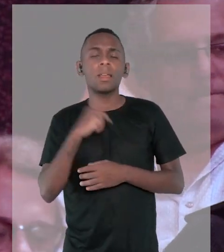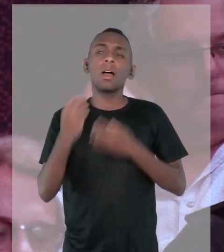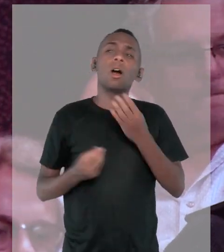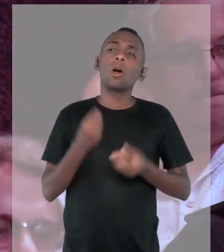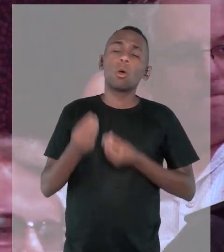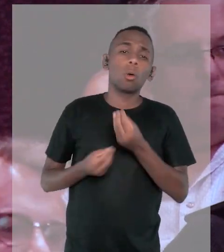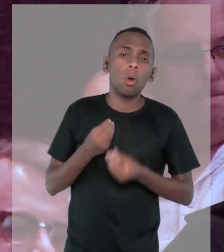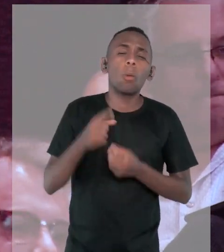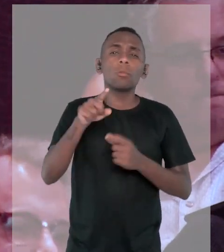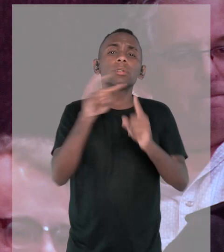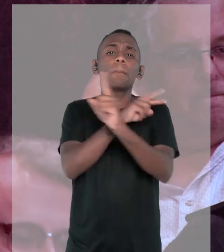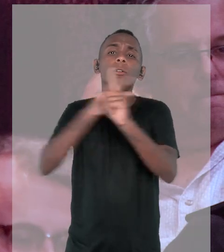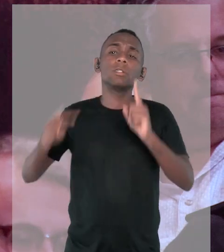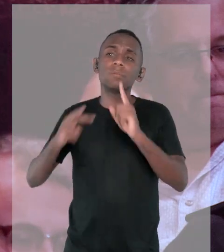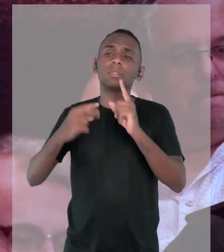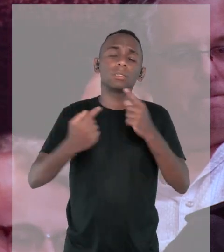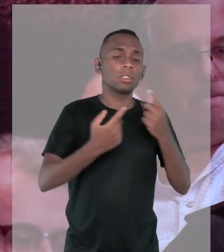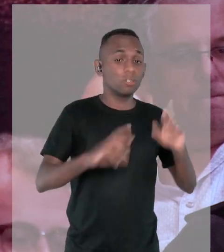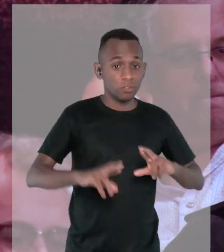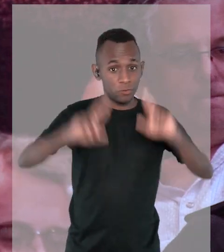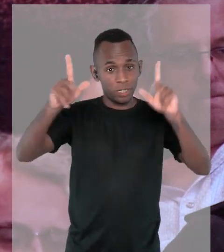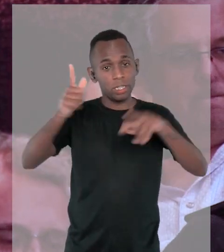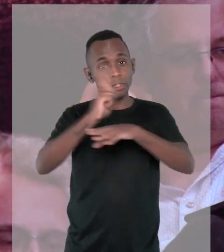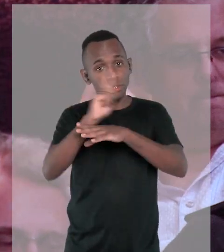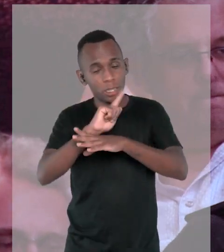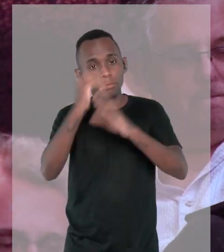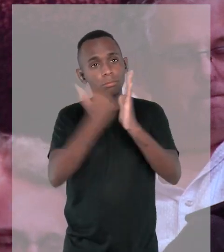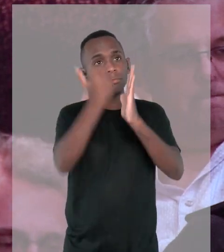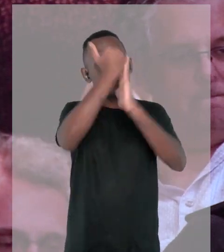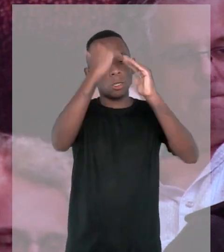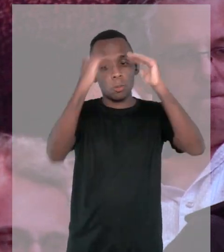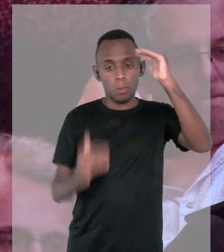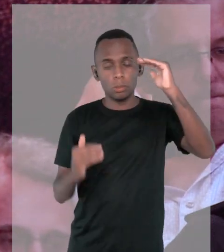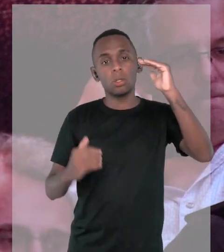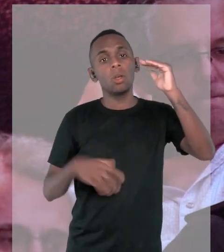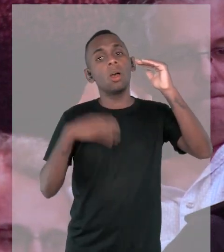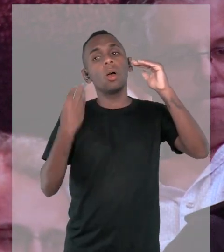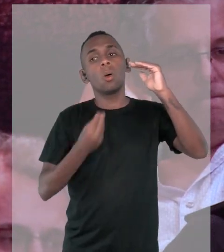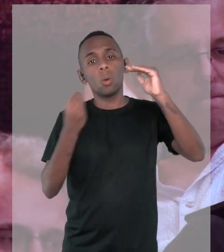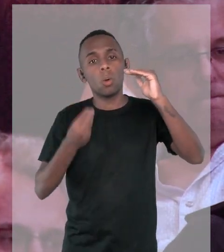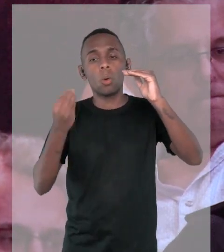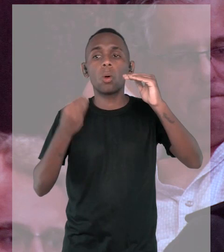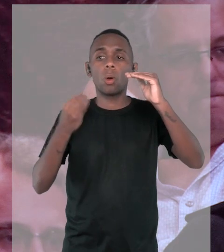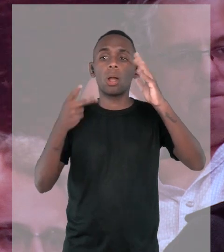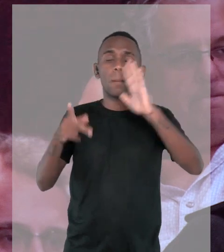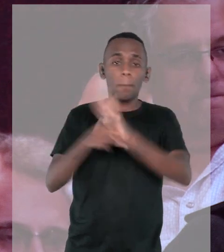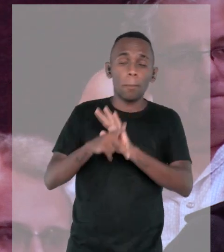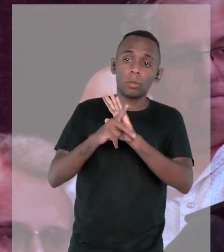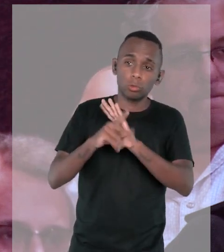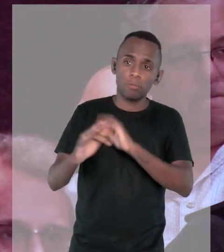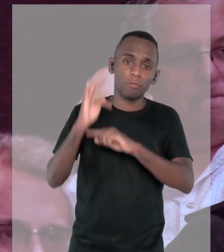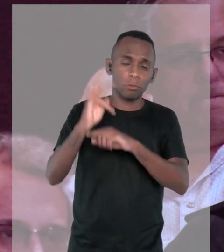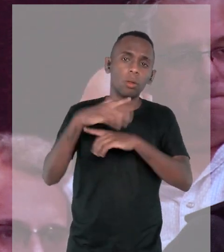como que você vê, na contramão desse estilo de gestão hierarquizado, essa tendência do employee branding, que a gente